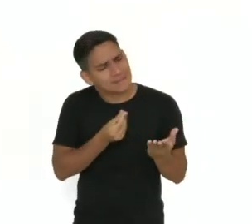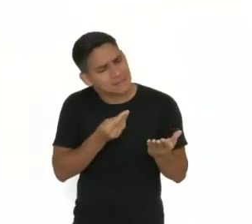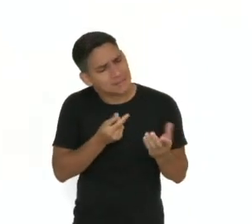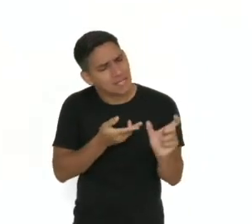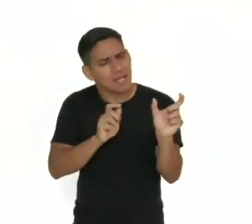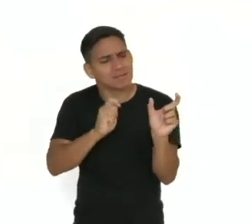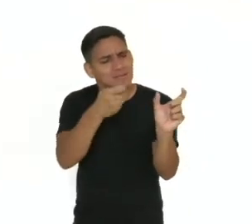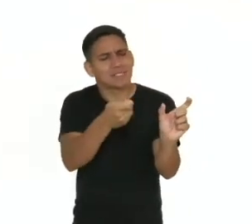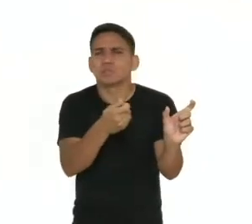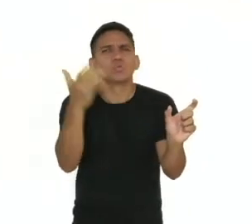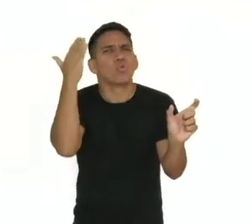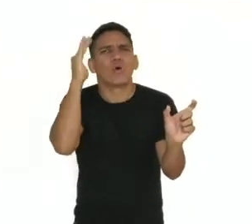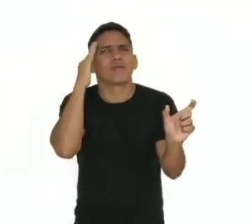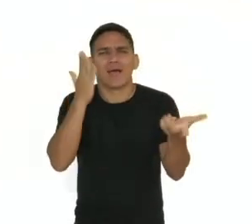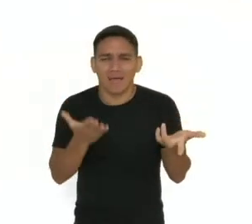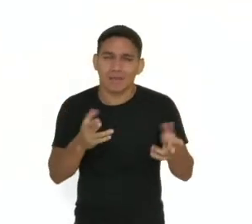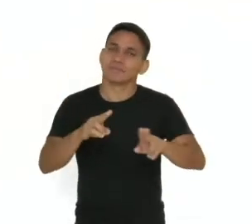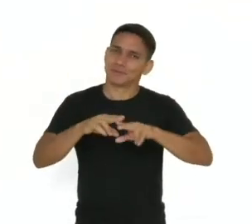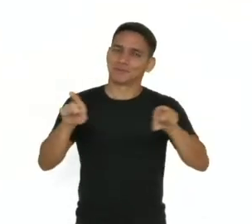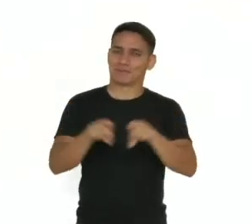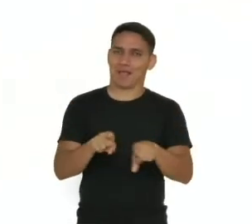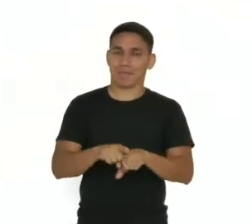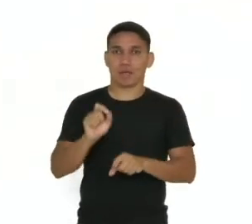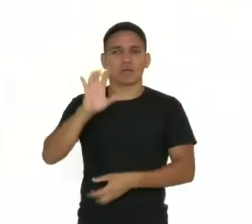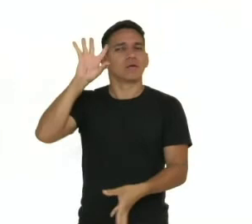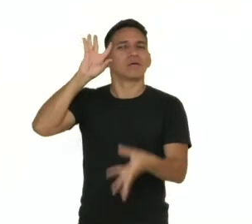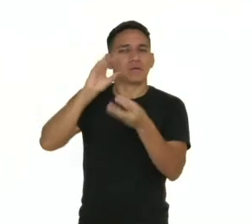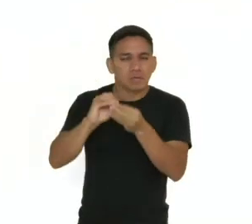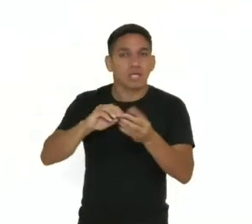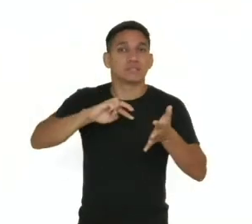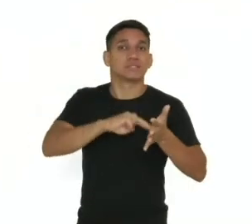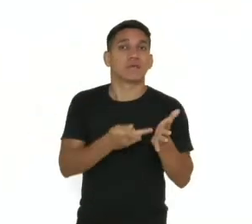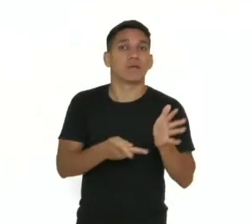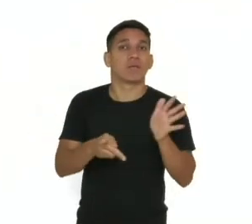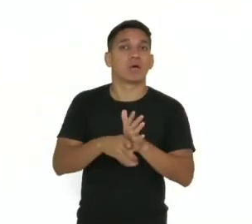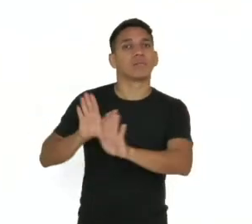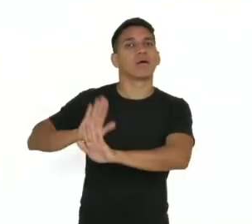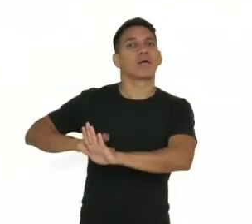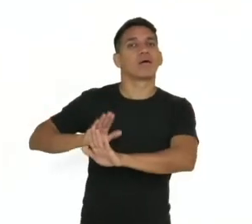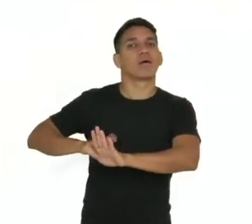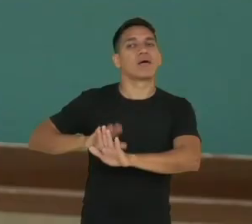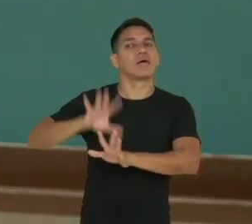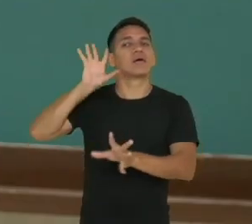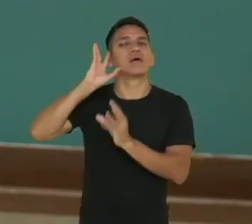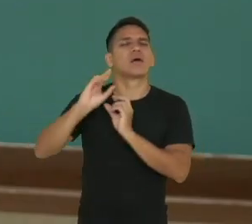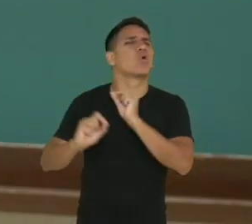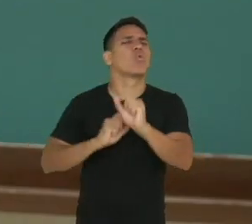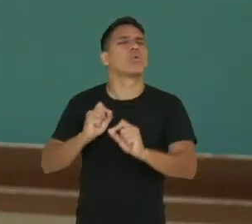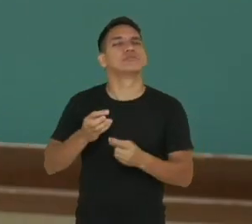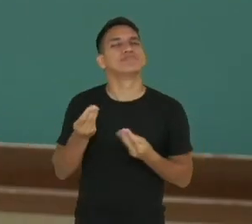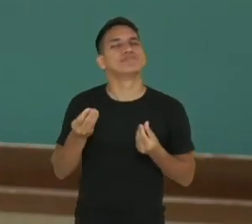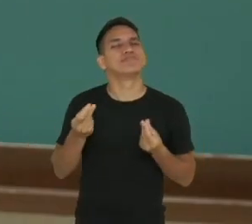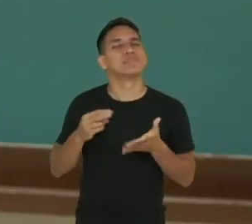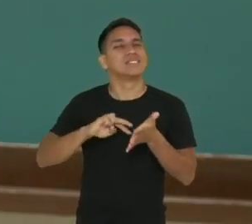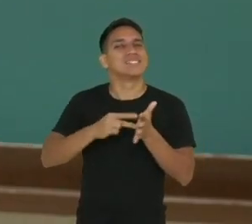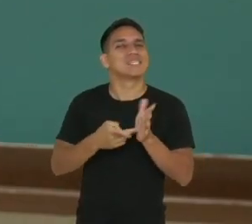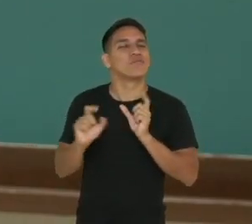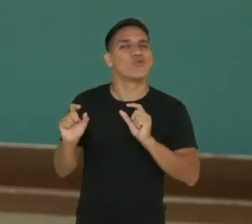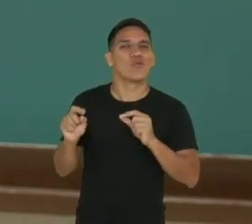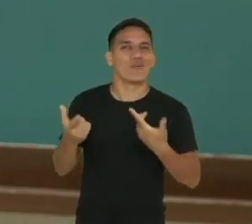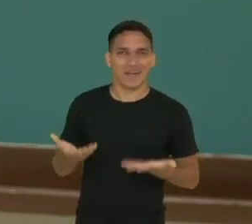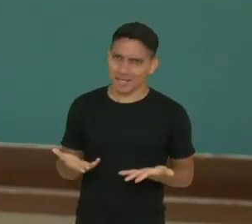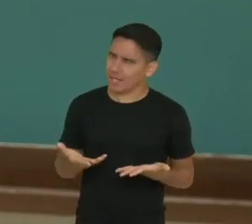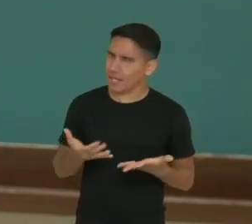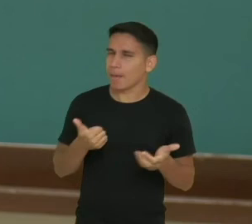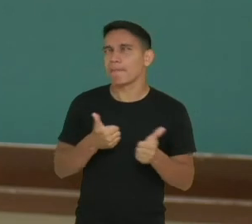identificados. Também é possível compreender significados a partir de inferências. Então eu penso, o que pode ser esse sentido, né?